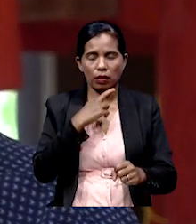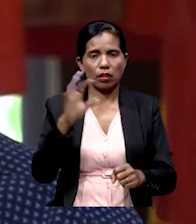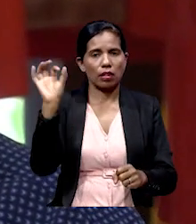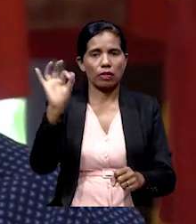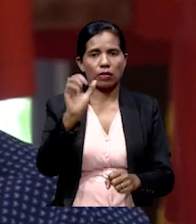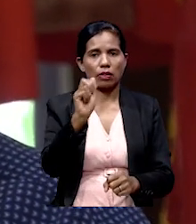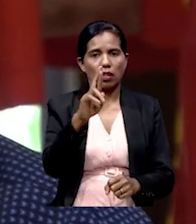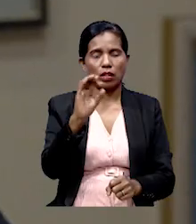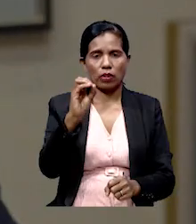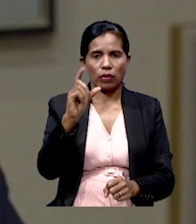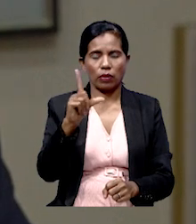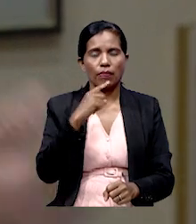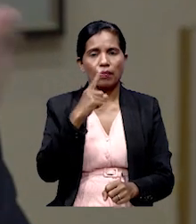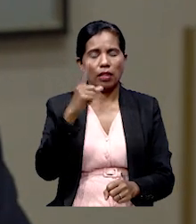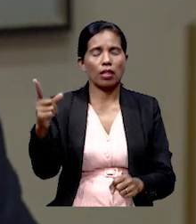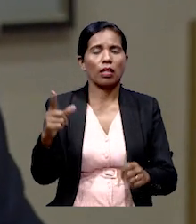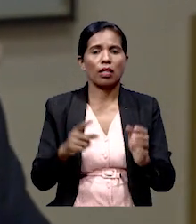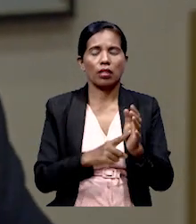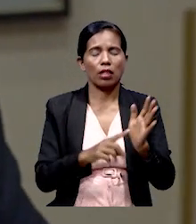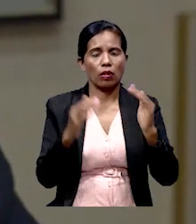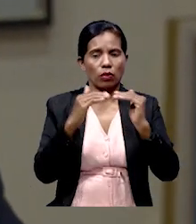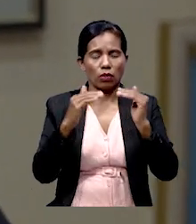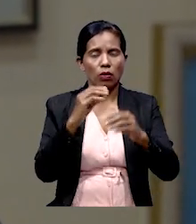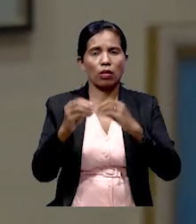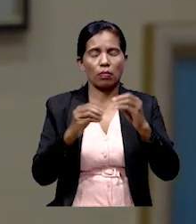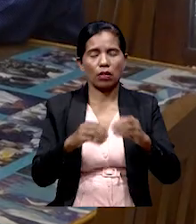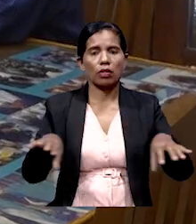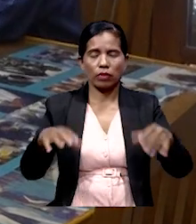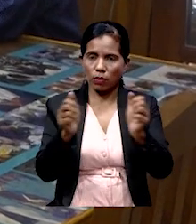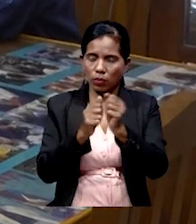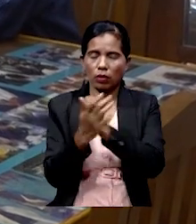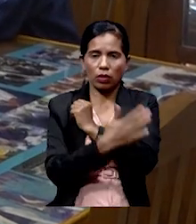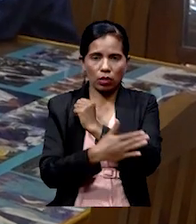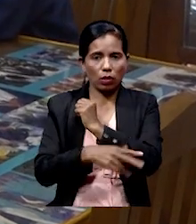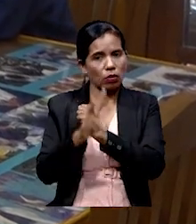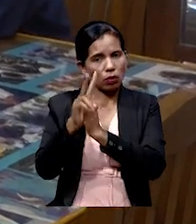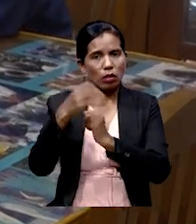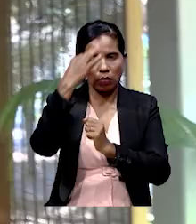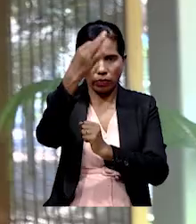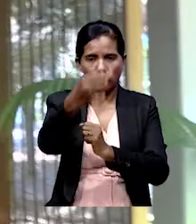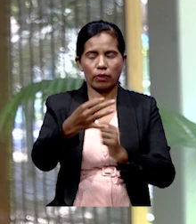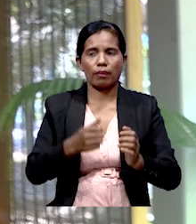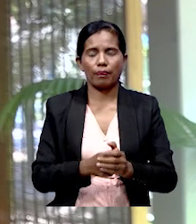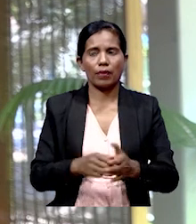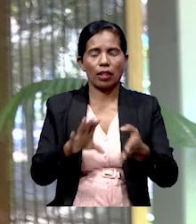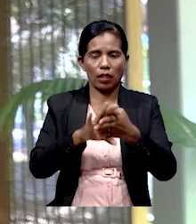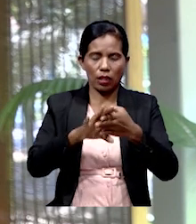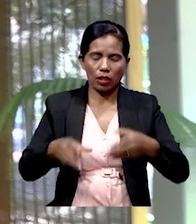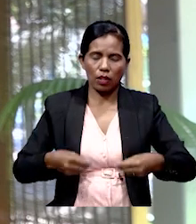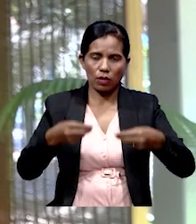Dili. E o encontro, né, colhia com a cooperação entre a nação ruanenian para o futuro. Carta, felicitações,